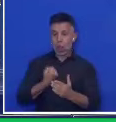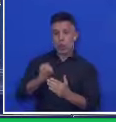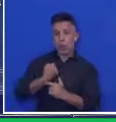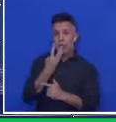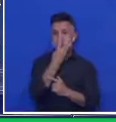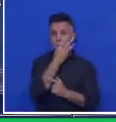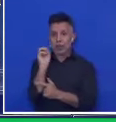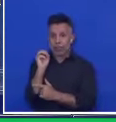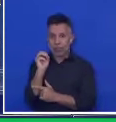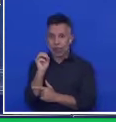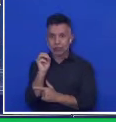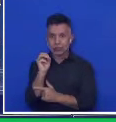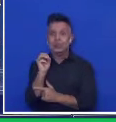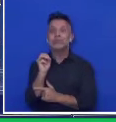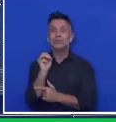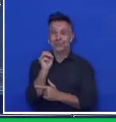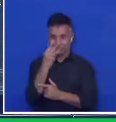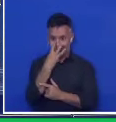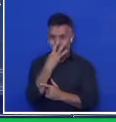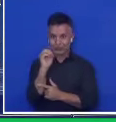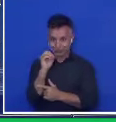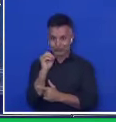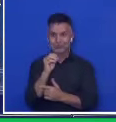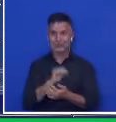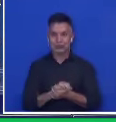Número 30.